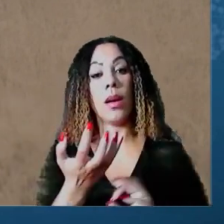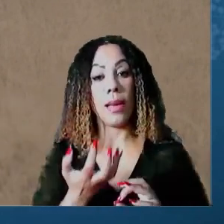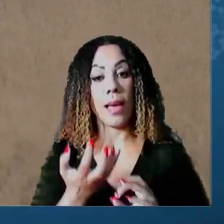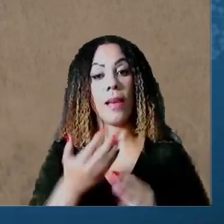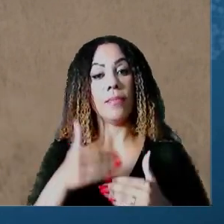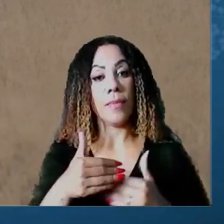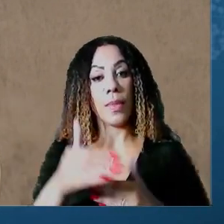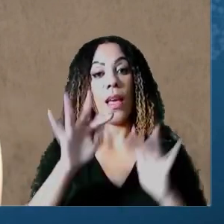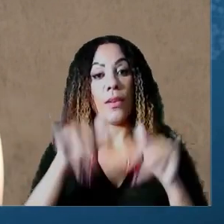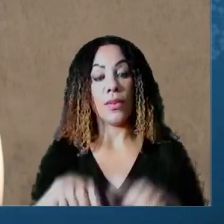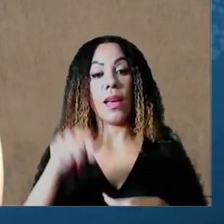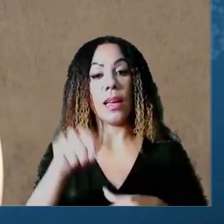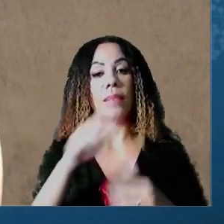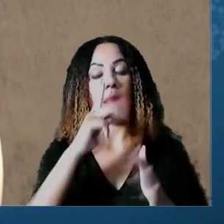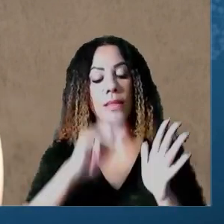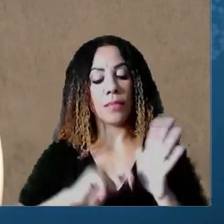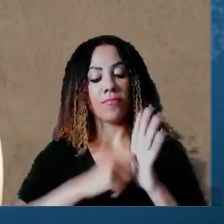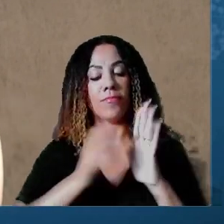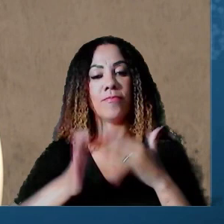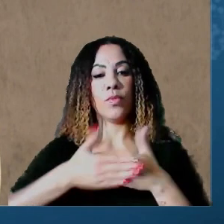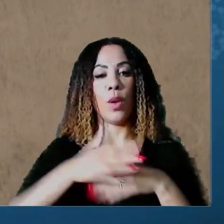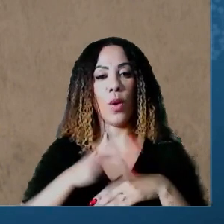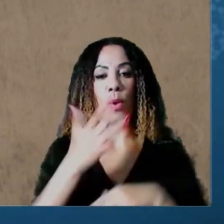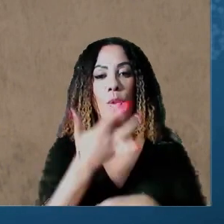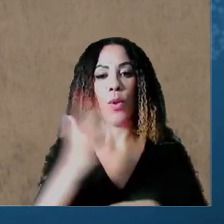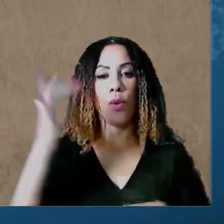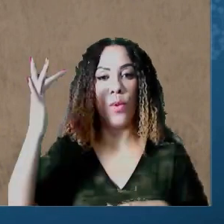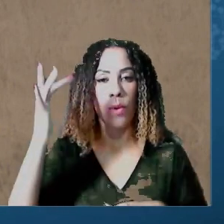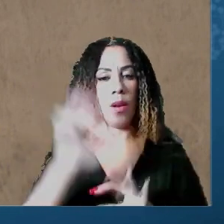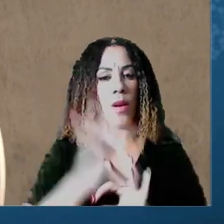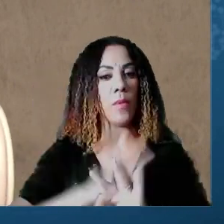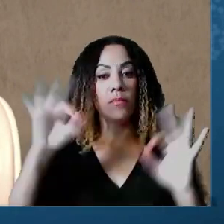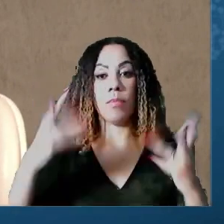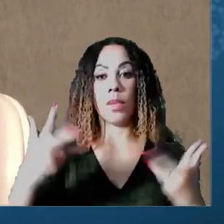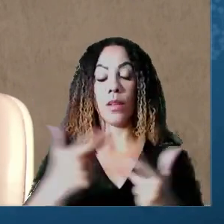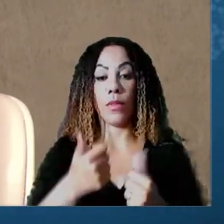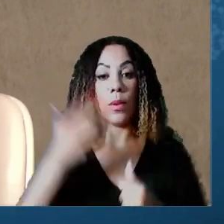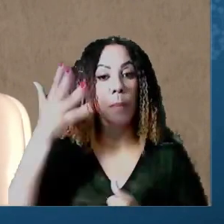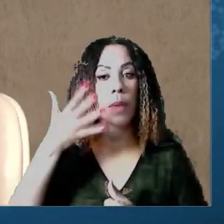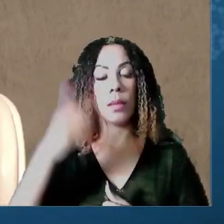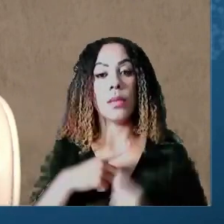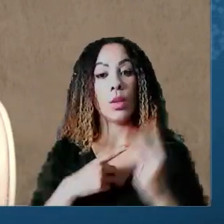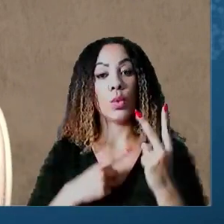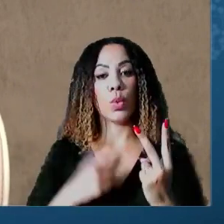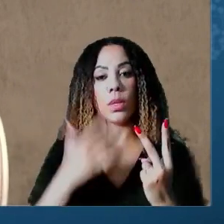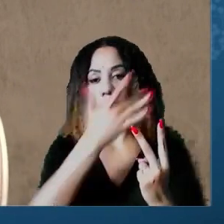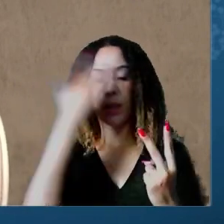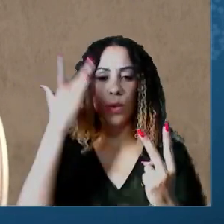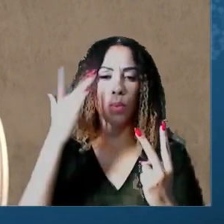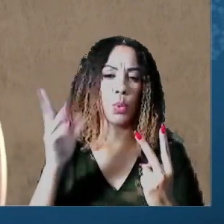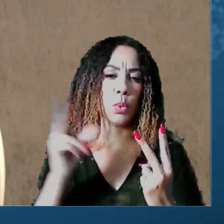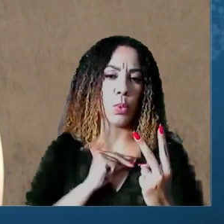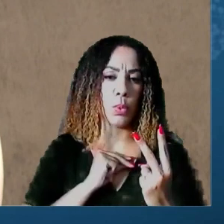essa, assim, com chave de ouro, né? Vamos terminar com uma excelente palestra com duas pessoas ilustres. Então, acho que vai